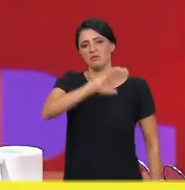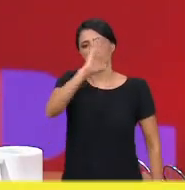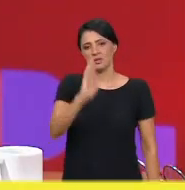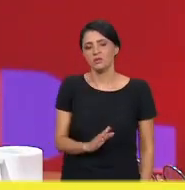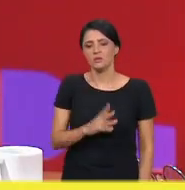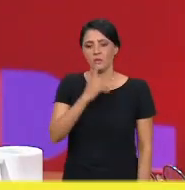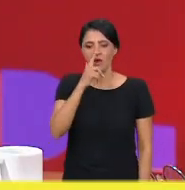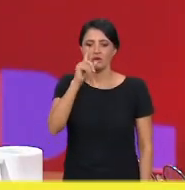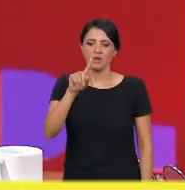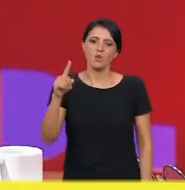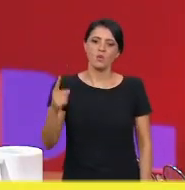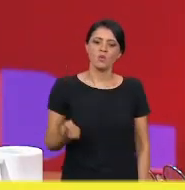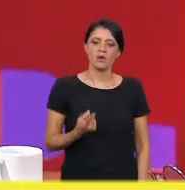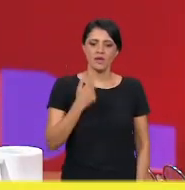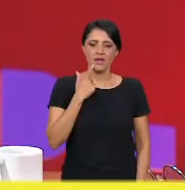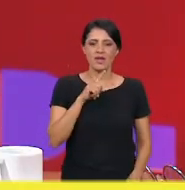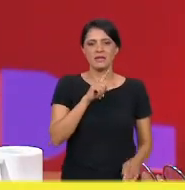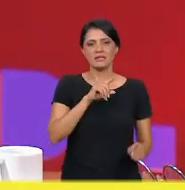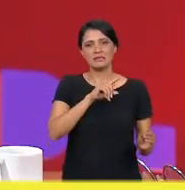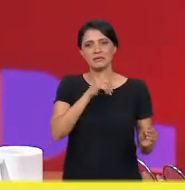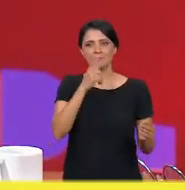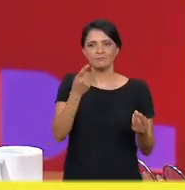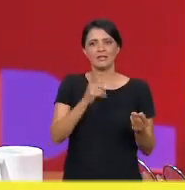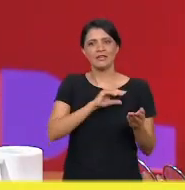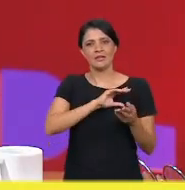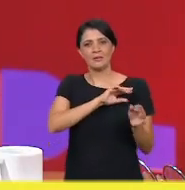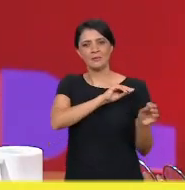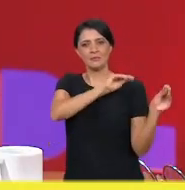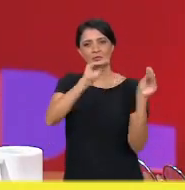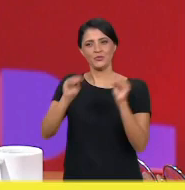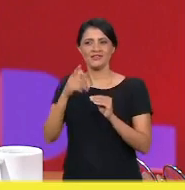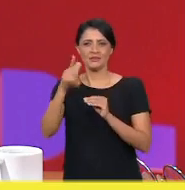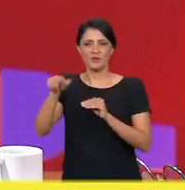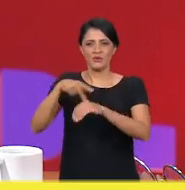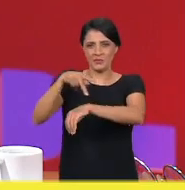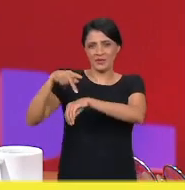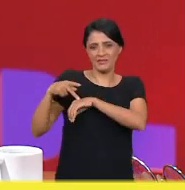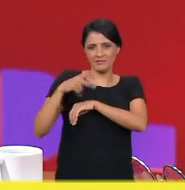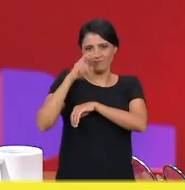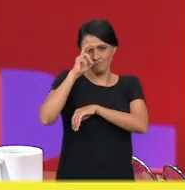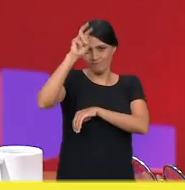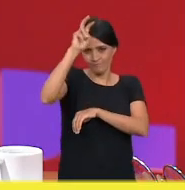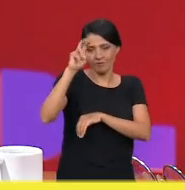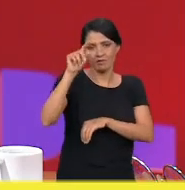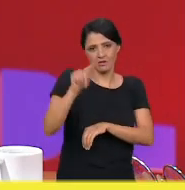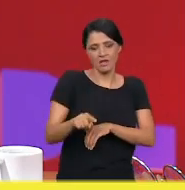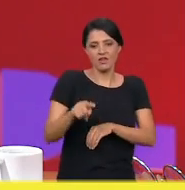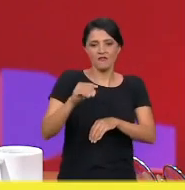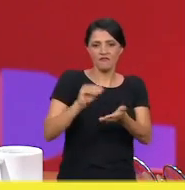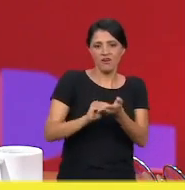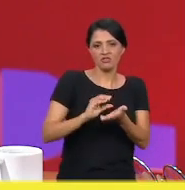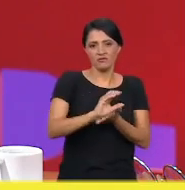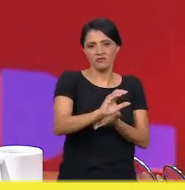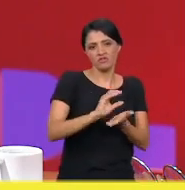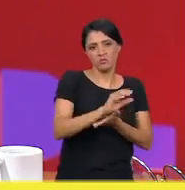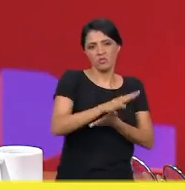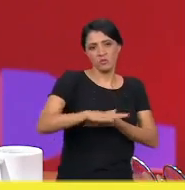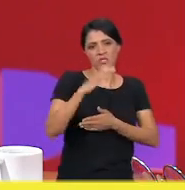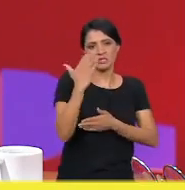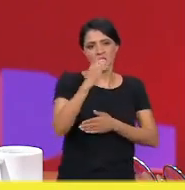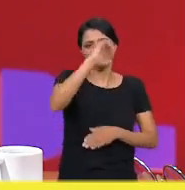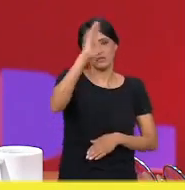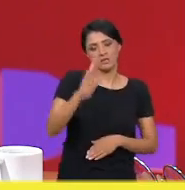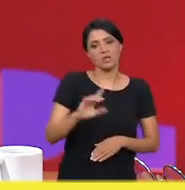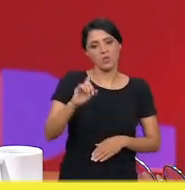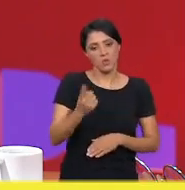acho que essa fuga de cérebros e a falta de investimento na ciência brasileira é uma questão. Porque